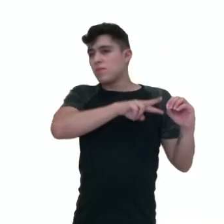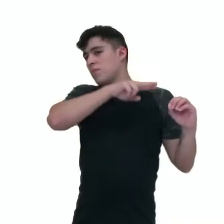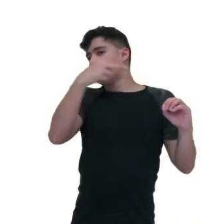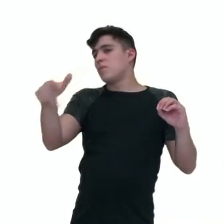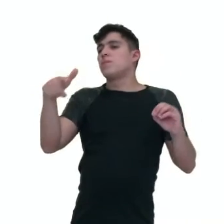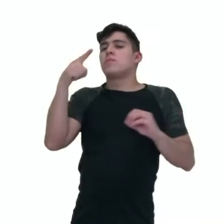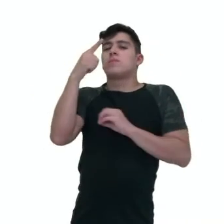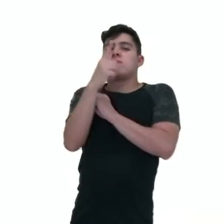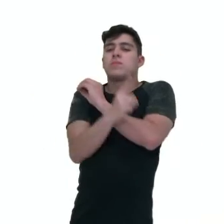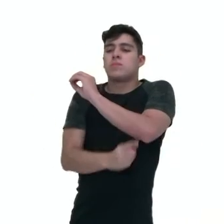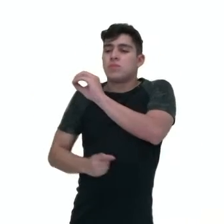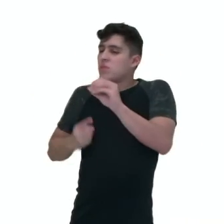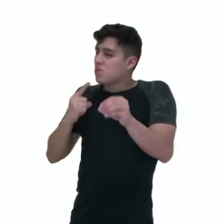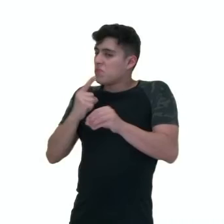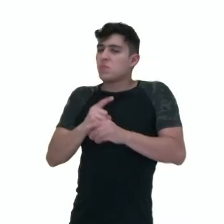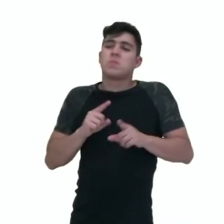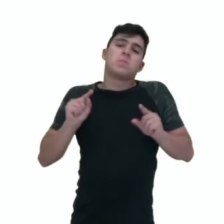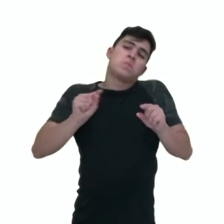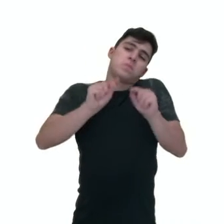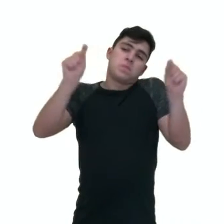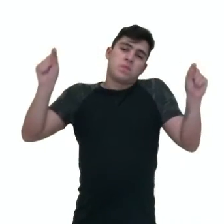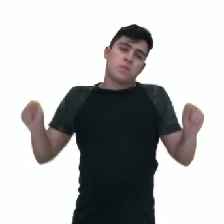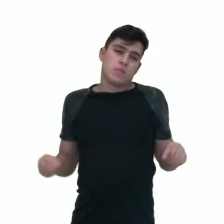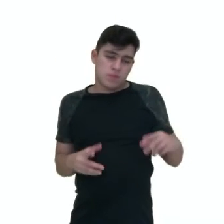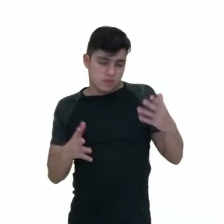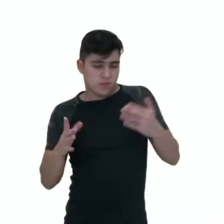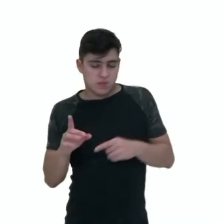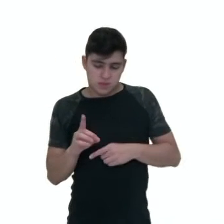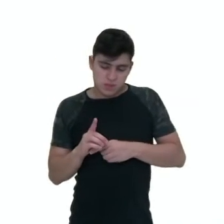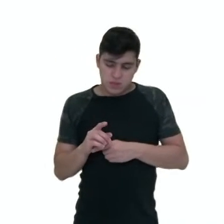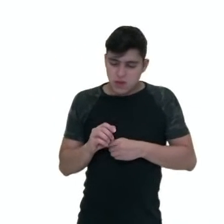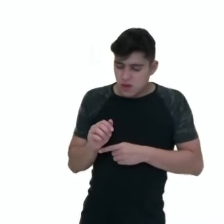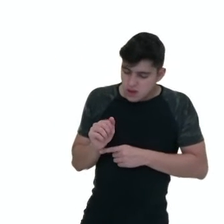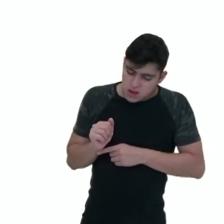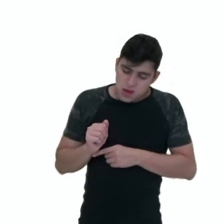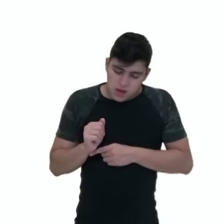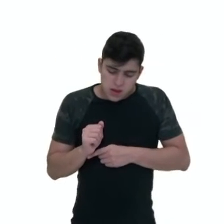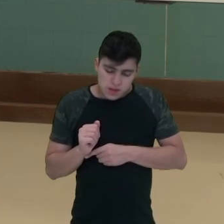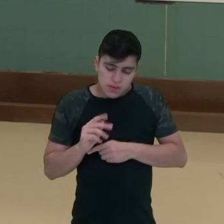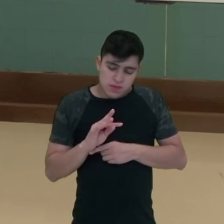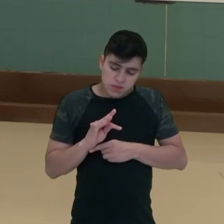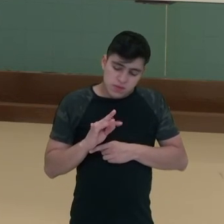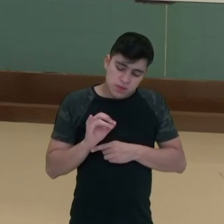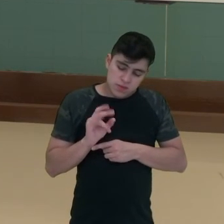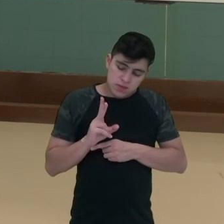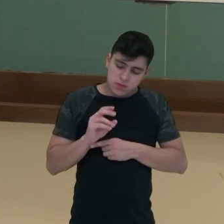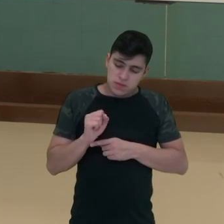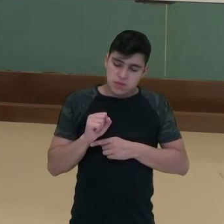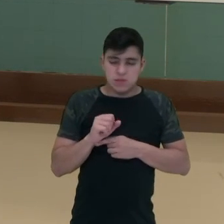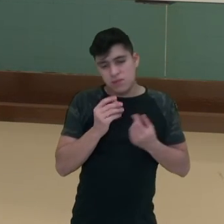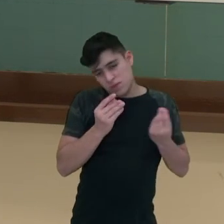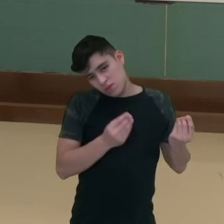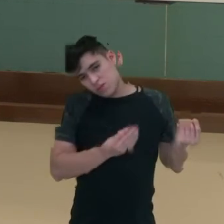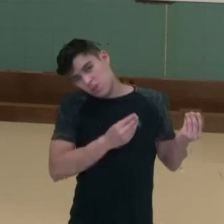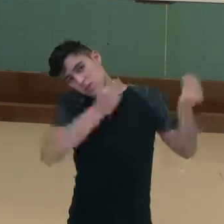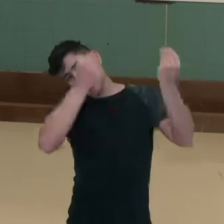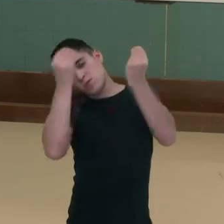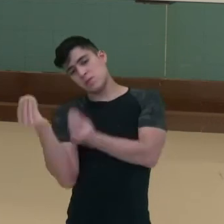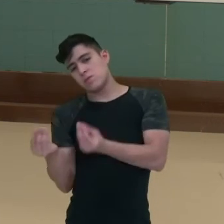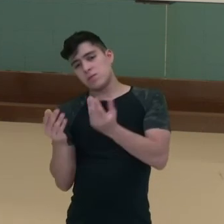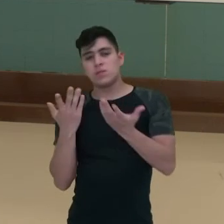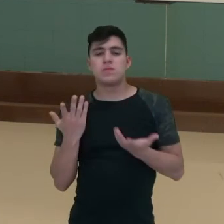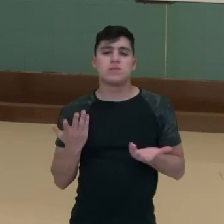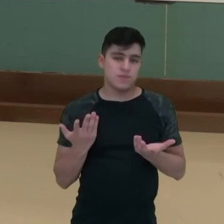outro átomo qualquer, ou seja, dativa acho que fica mais fácil, né? Ele está dando ou doando, que